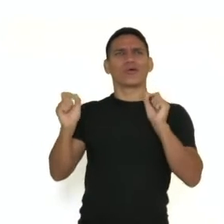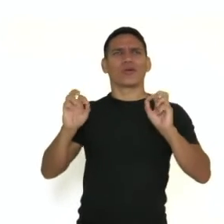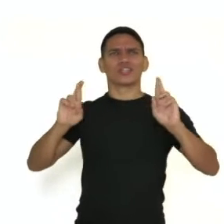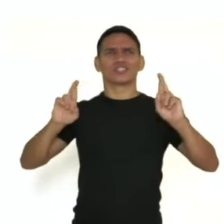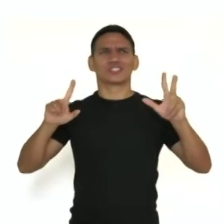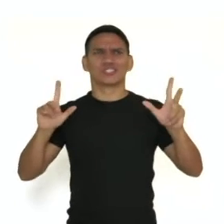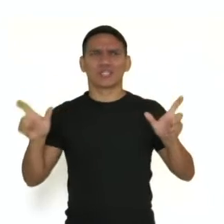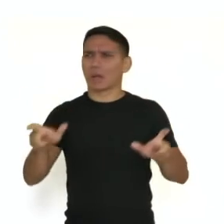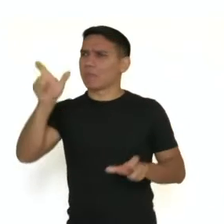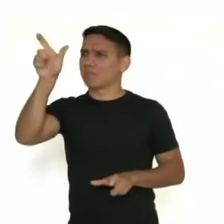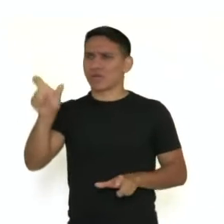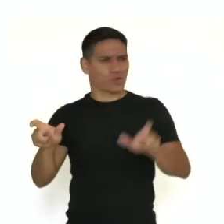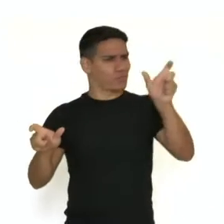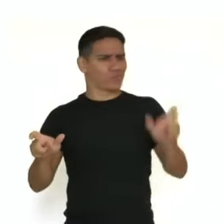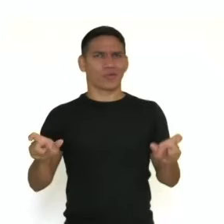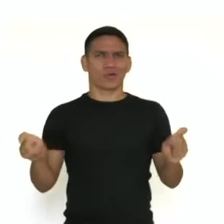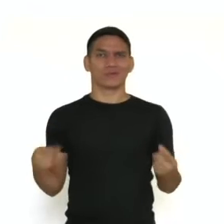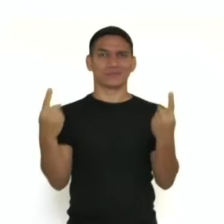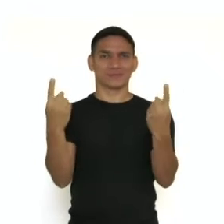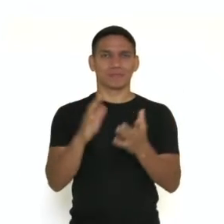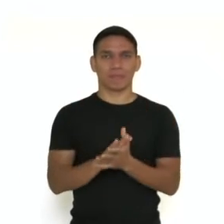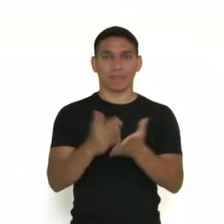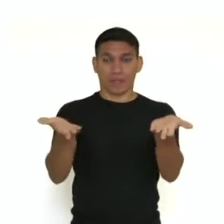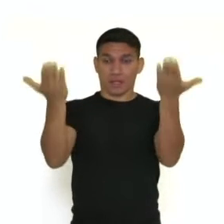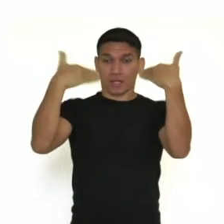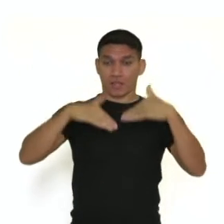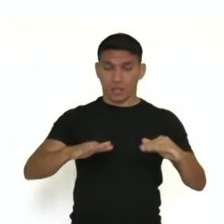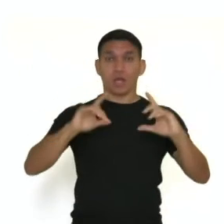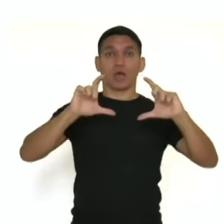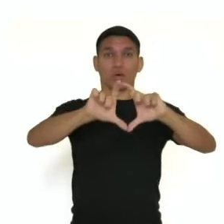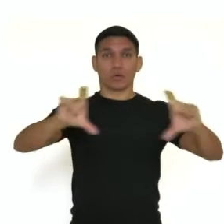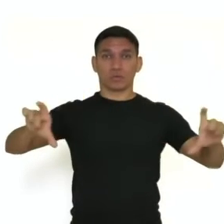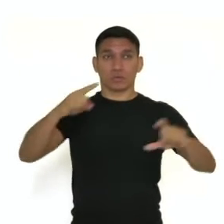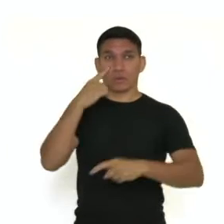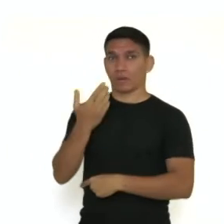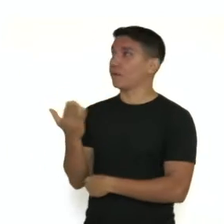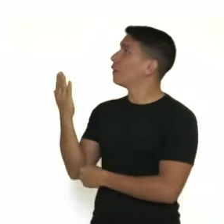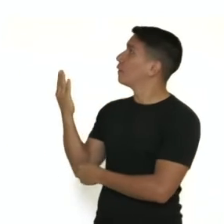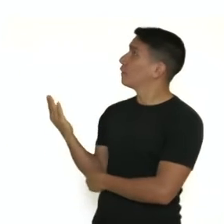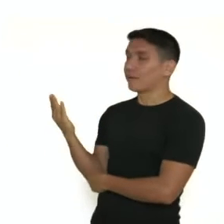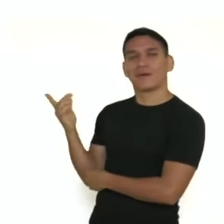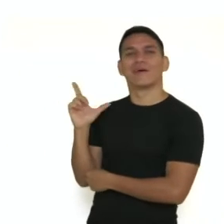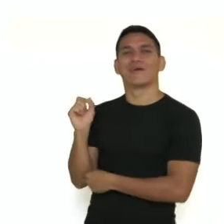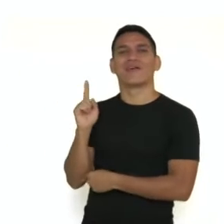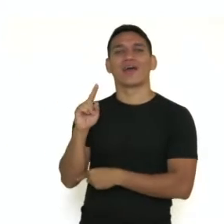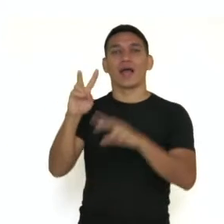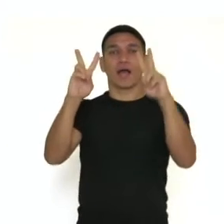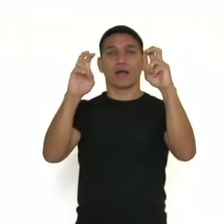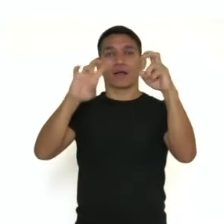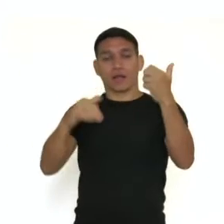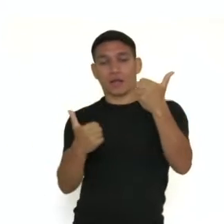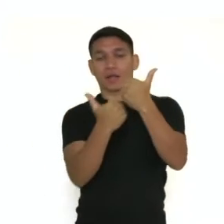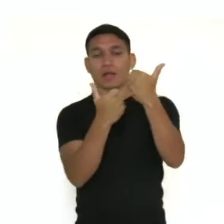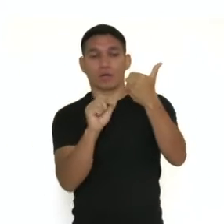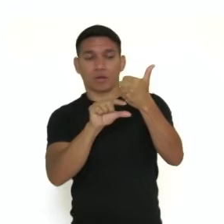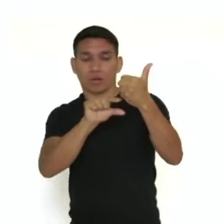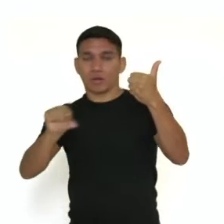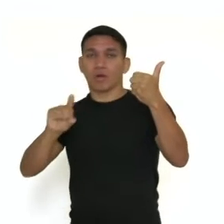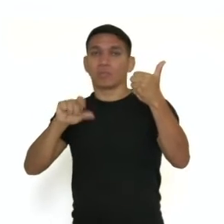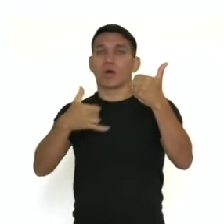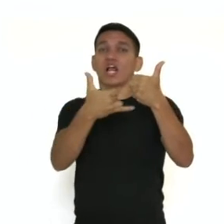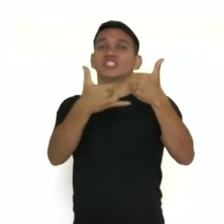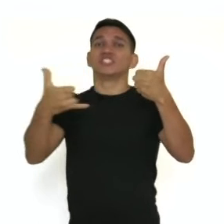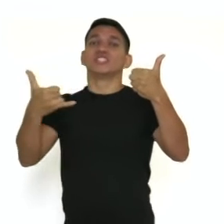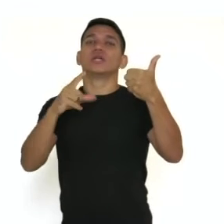a manchete formada. Já logo abaixo nós temos aqui o que? O subtítulo, que nós vamos dar o nome de linhas